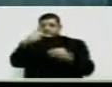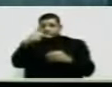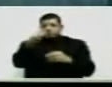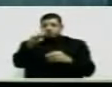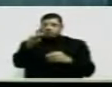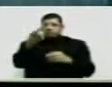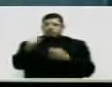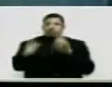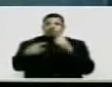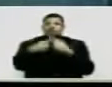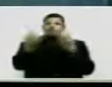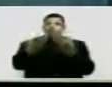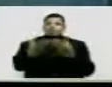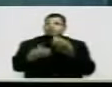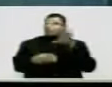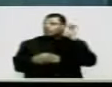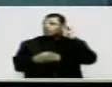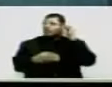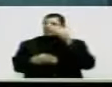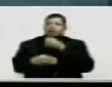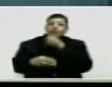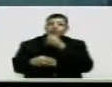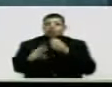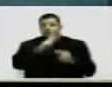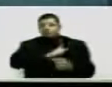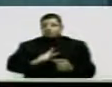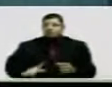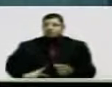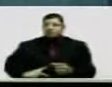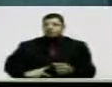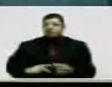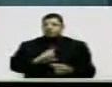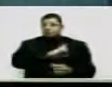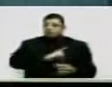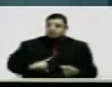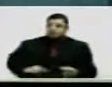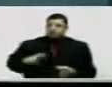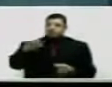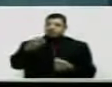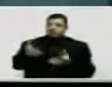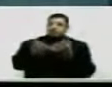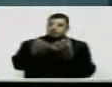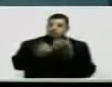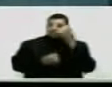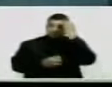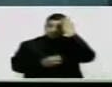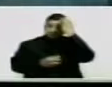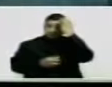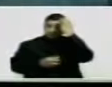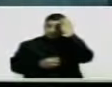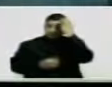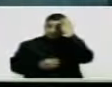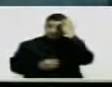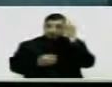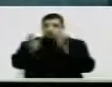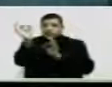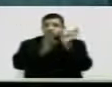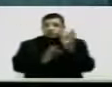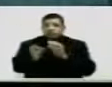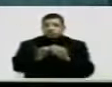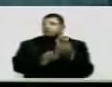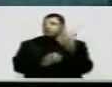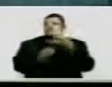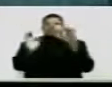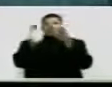pauta. Um dia desse eu ouvi uma entrevista do presidente, deputado Marco Rota, em que ele dizia que o projeto era